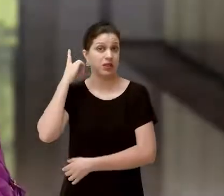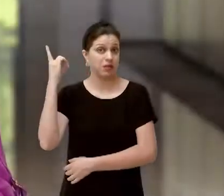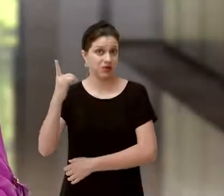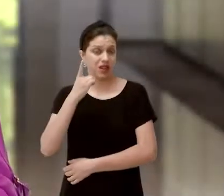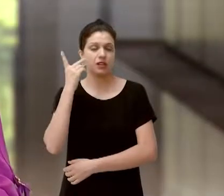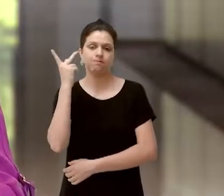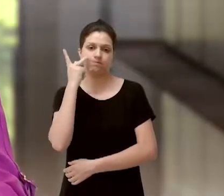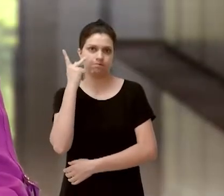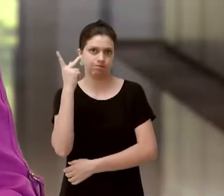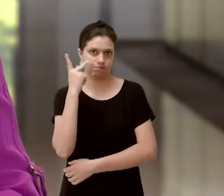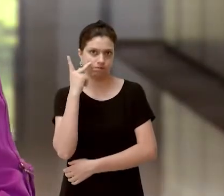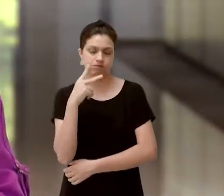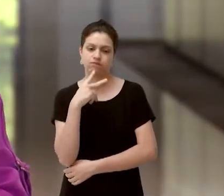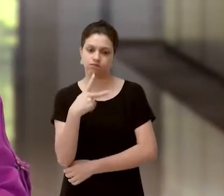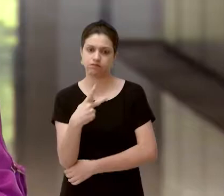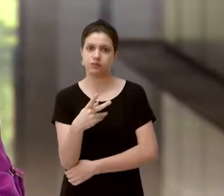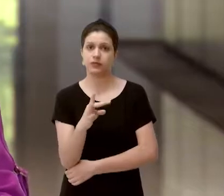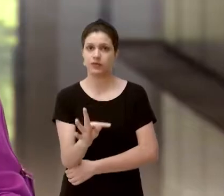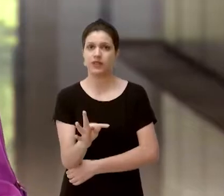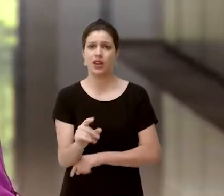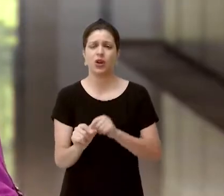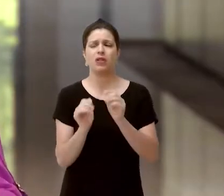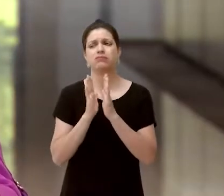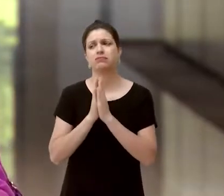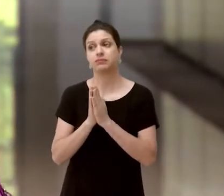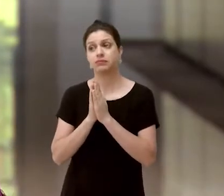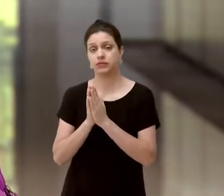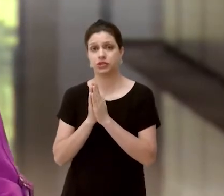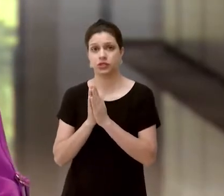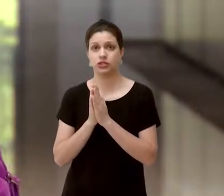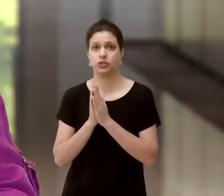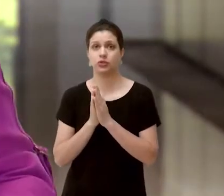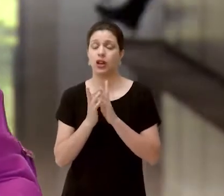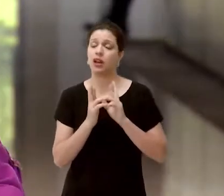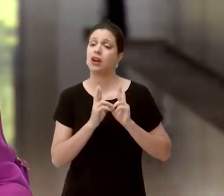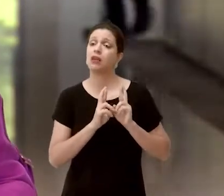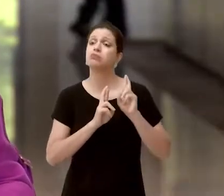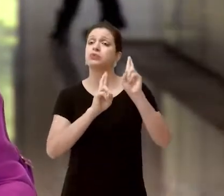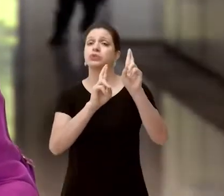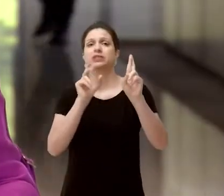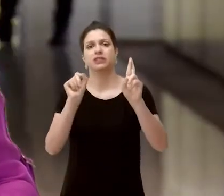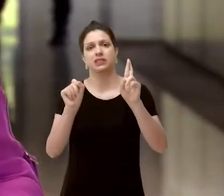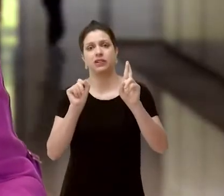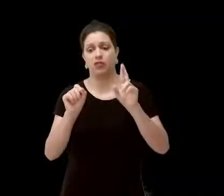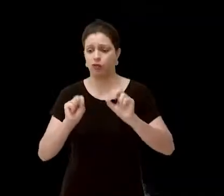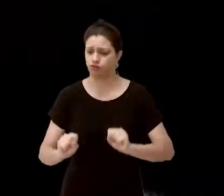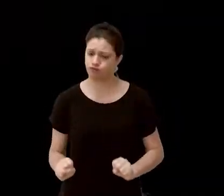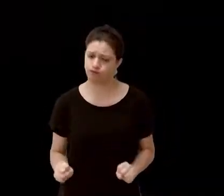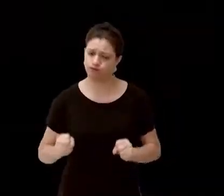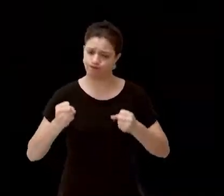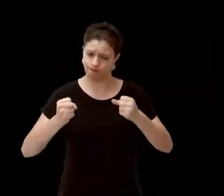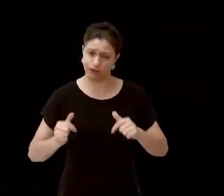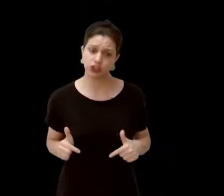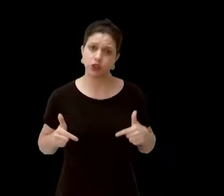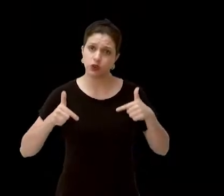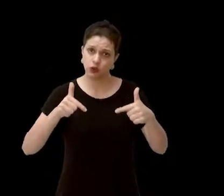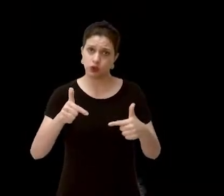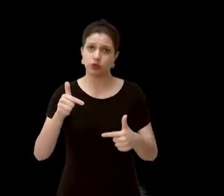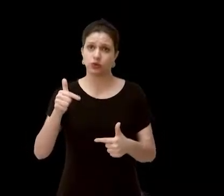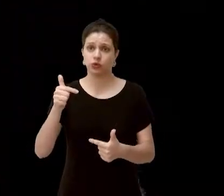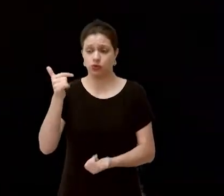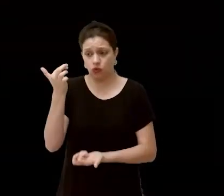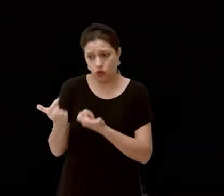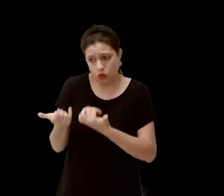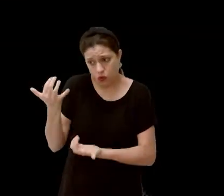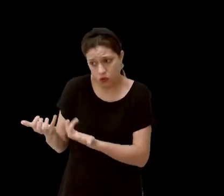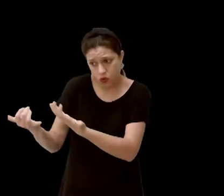O deputado Pedro Kemp, do PT, fez um apelo às autoridades responsáveis para que o combate às